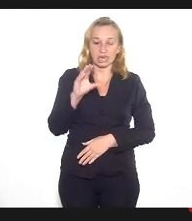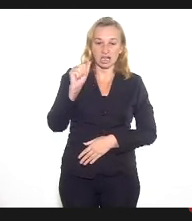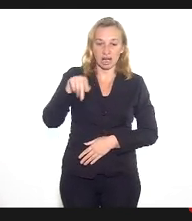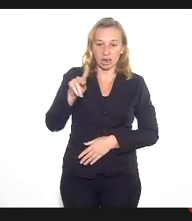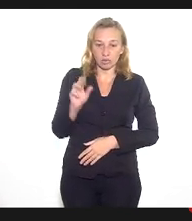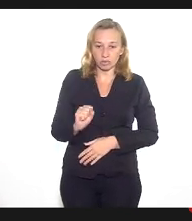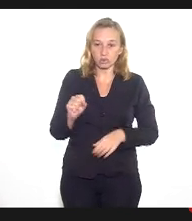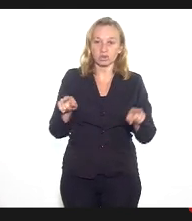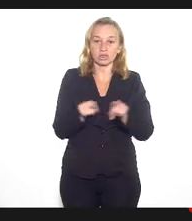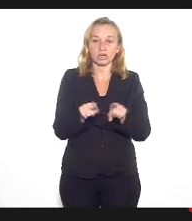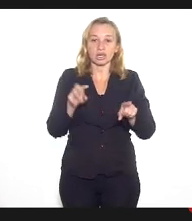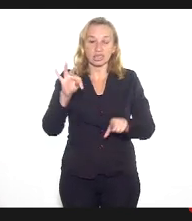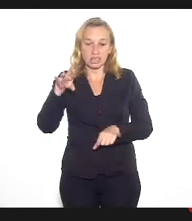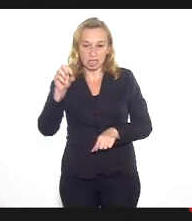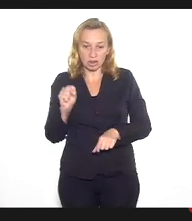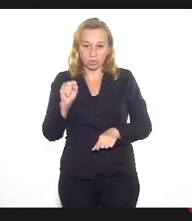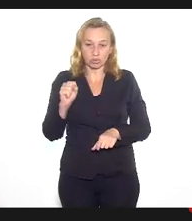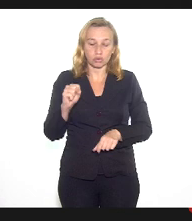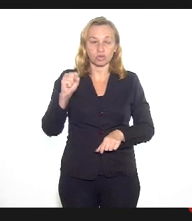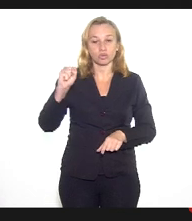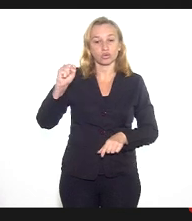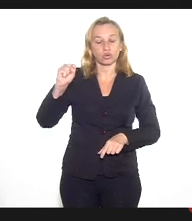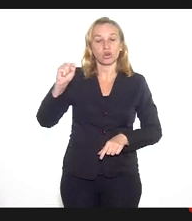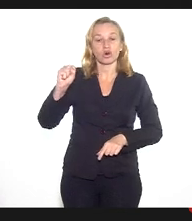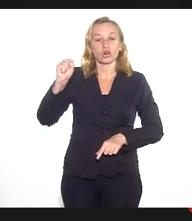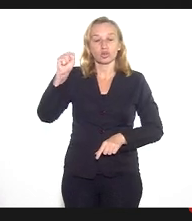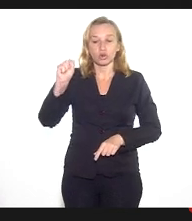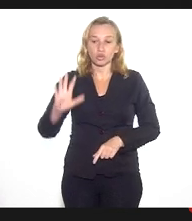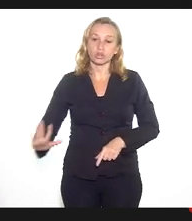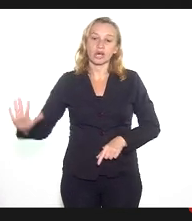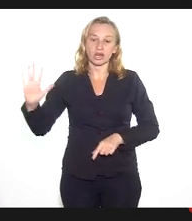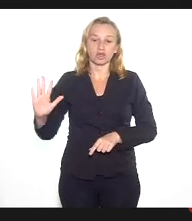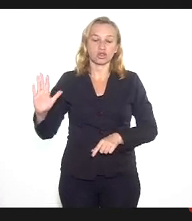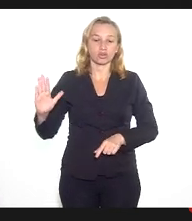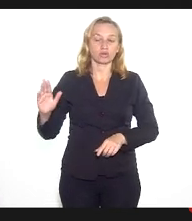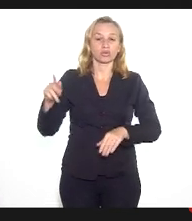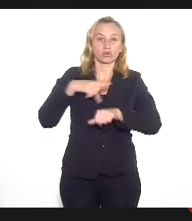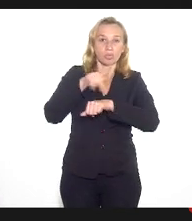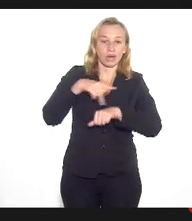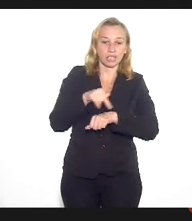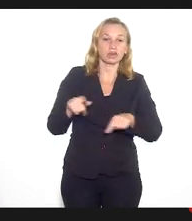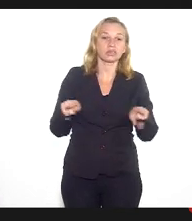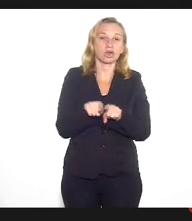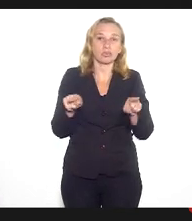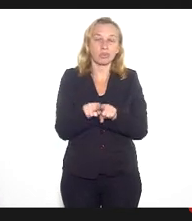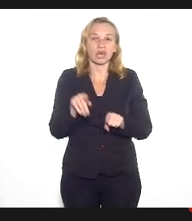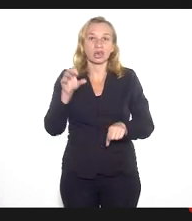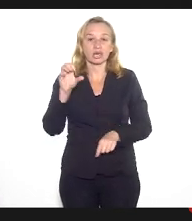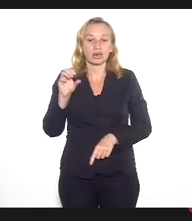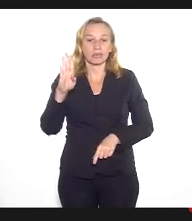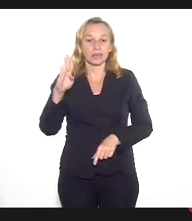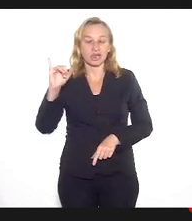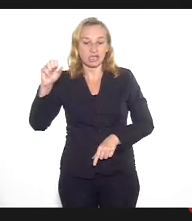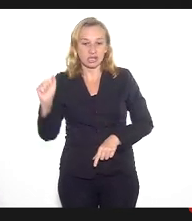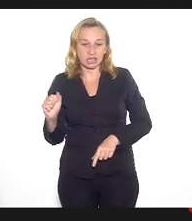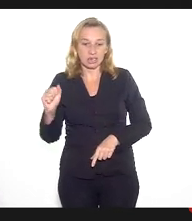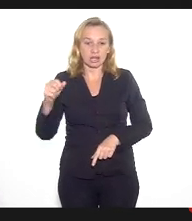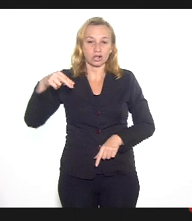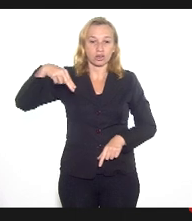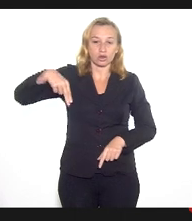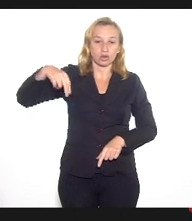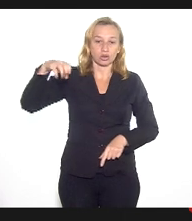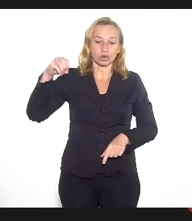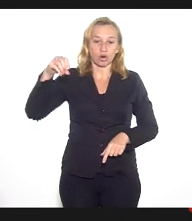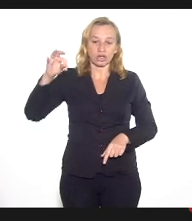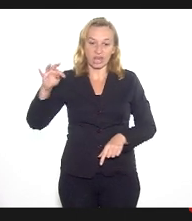Santos, no sudeste do país, onde é a nossa maior presença. A gente também está na Bacia Potiguar, no nordeste,